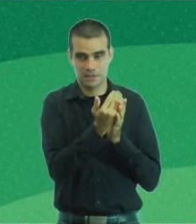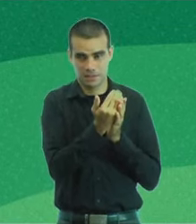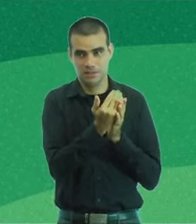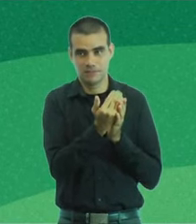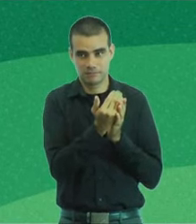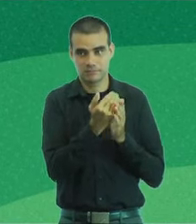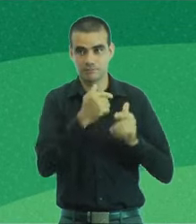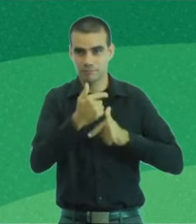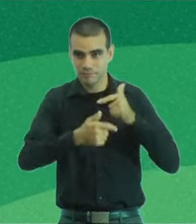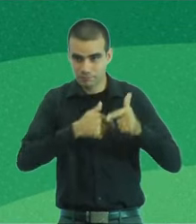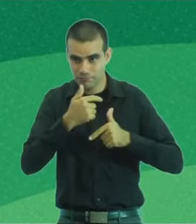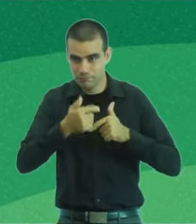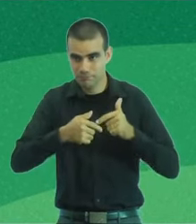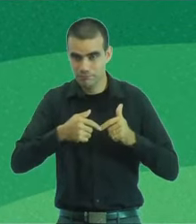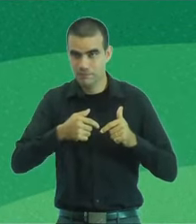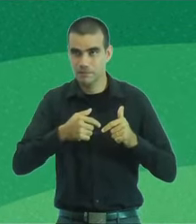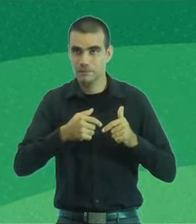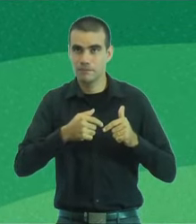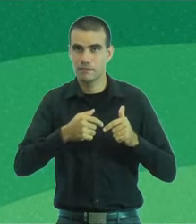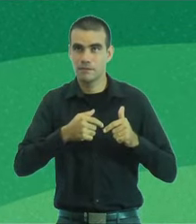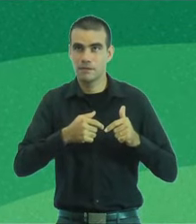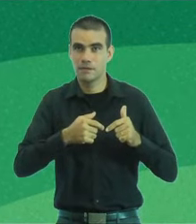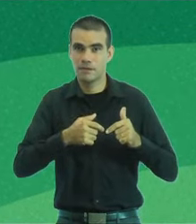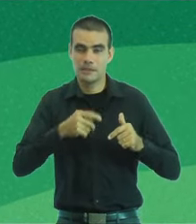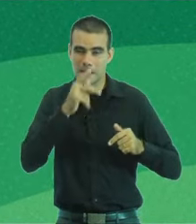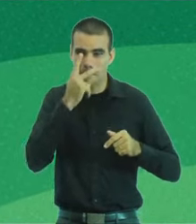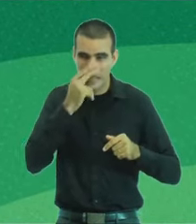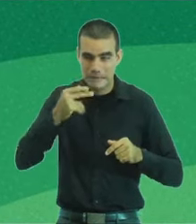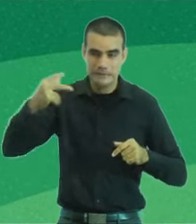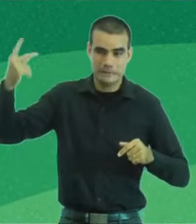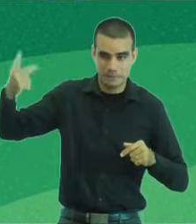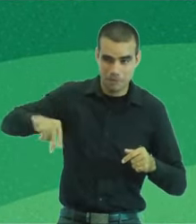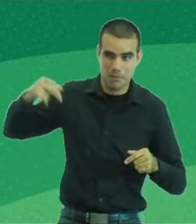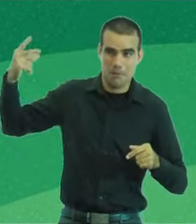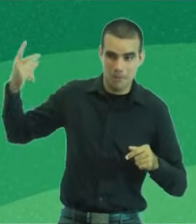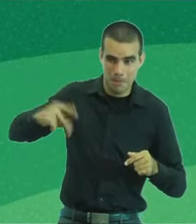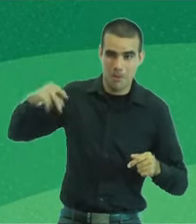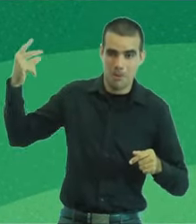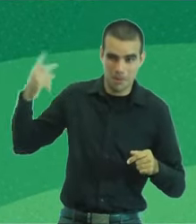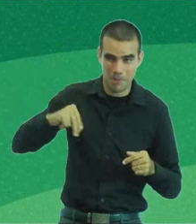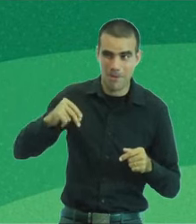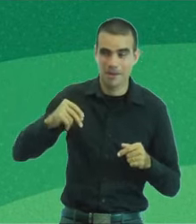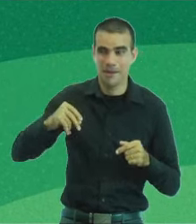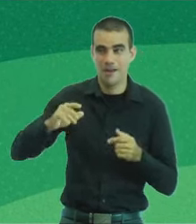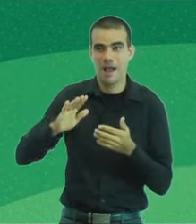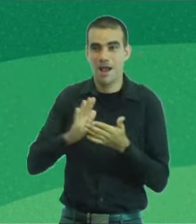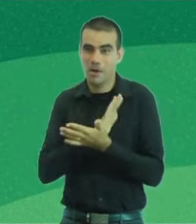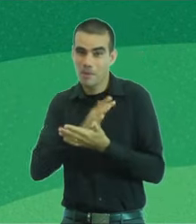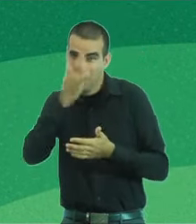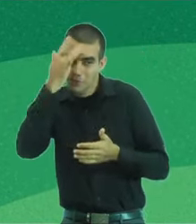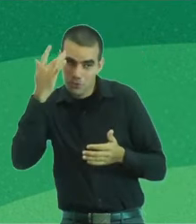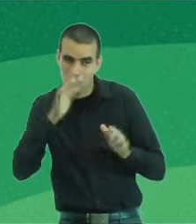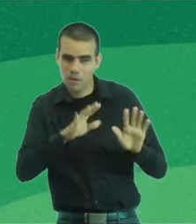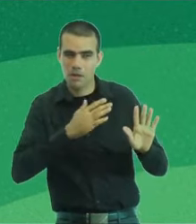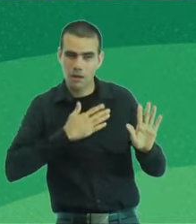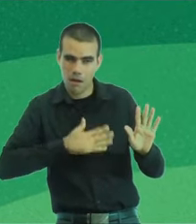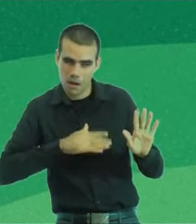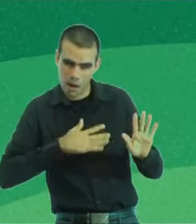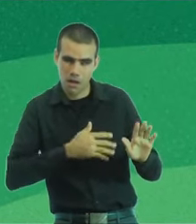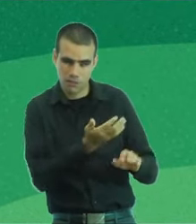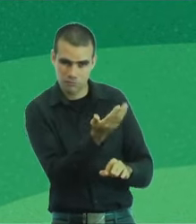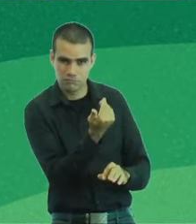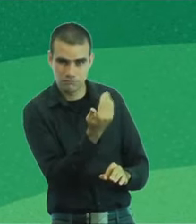no trabalho eu sempre tipo sei lá a base da chibatada e com as pessoas é muito diferente tem que parar e falar vem